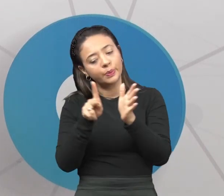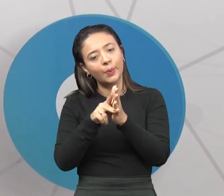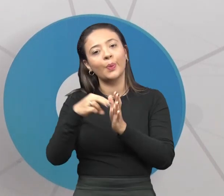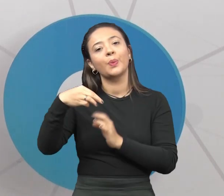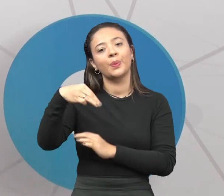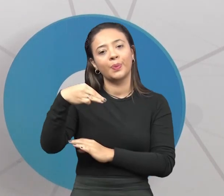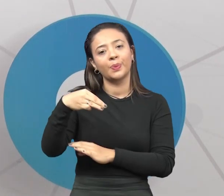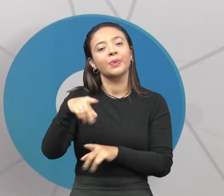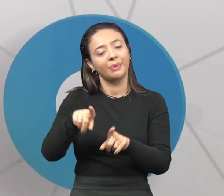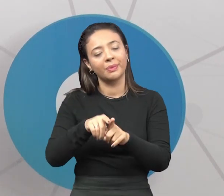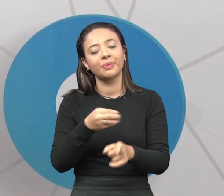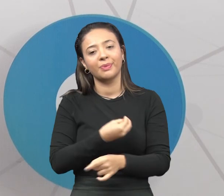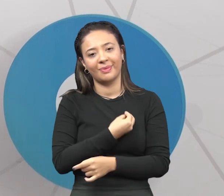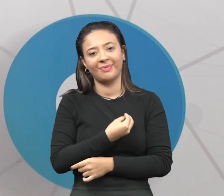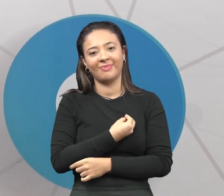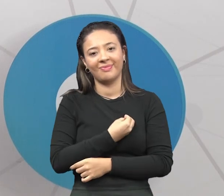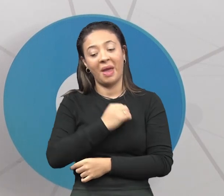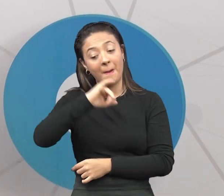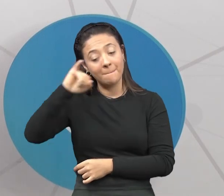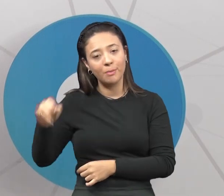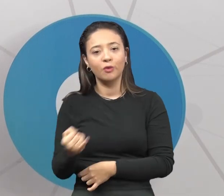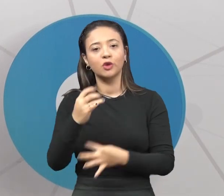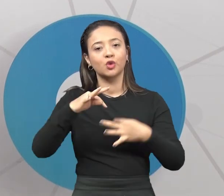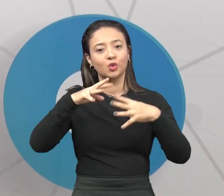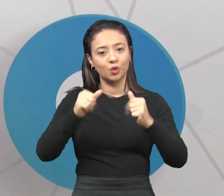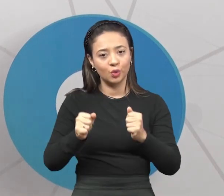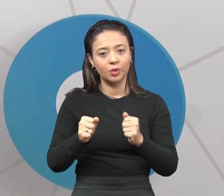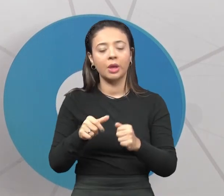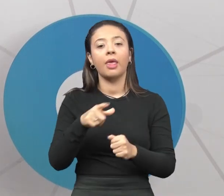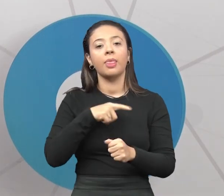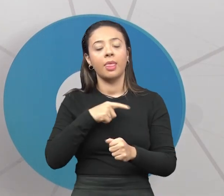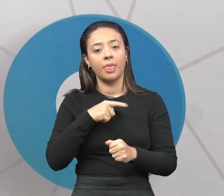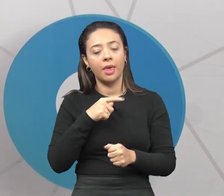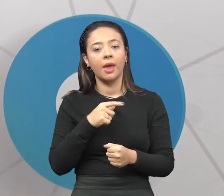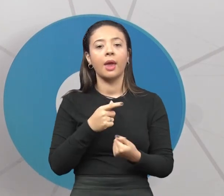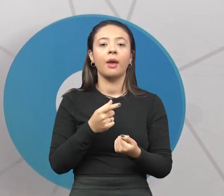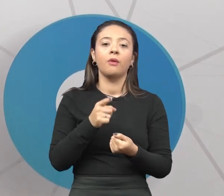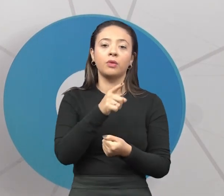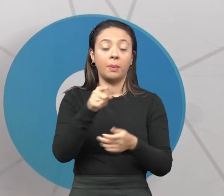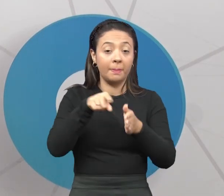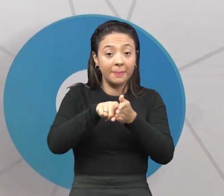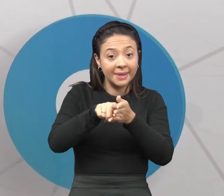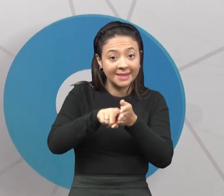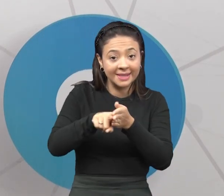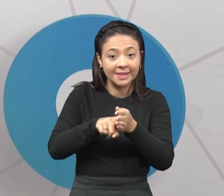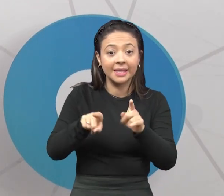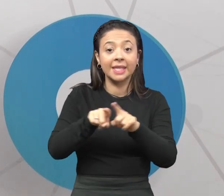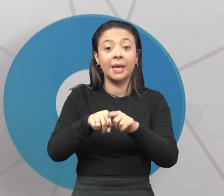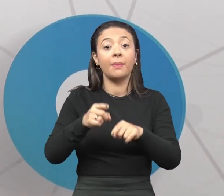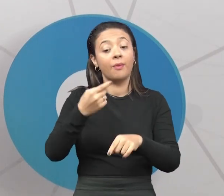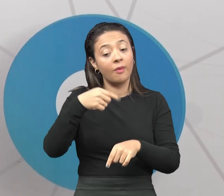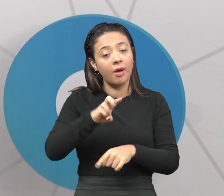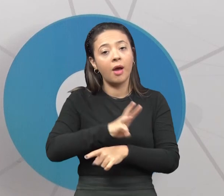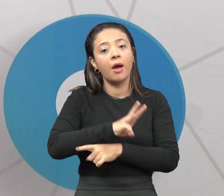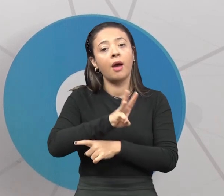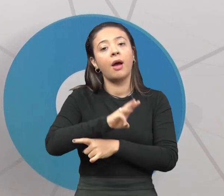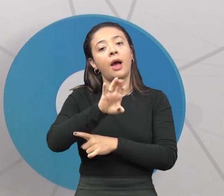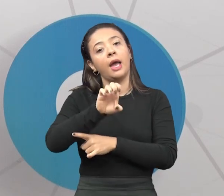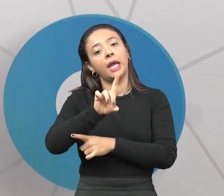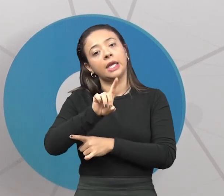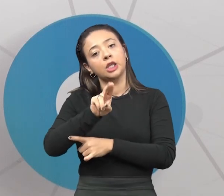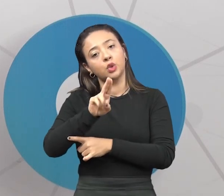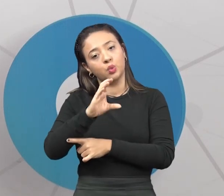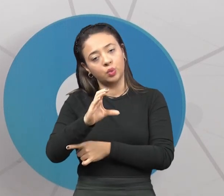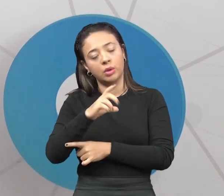vida. Aproveite o material de apoio, visite a nossa plataforma Eduque, lá você vai encontrar essas